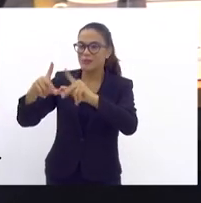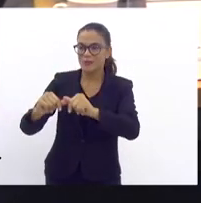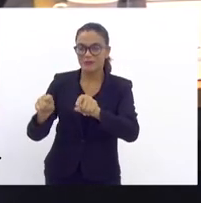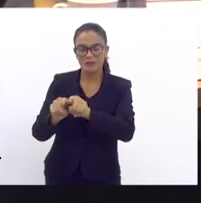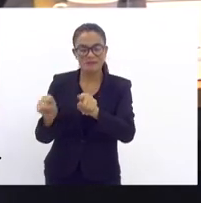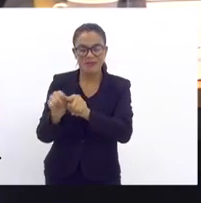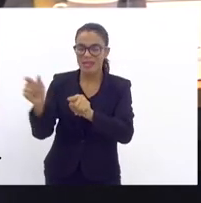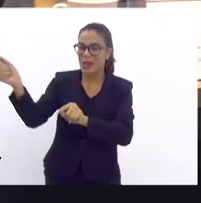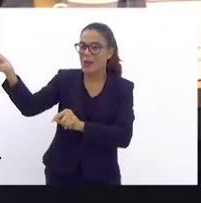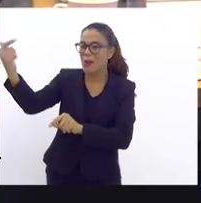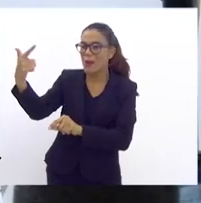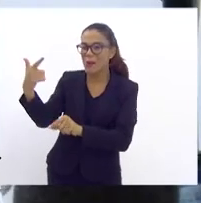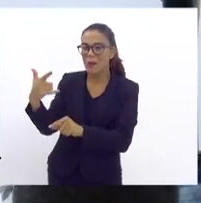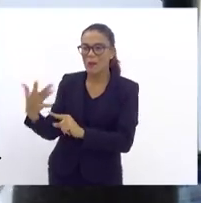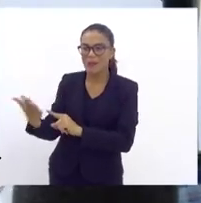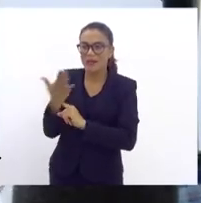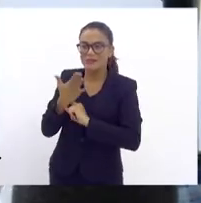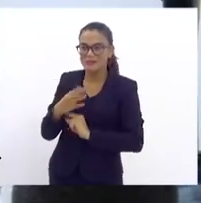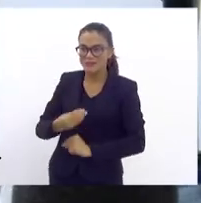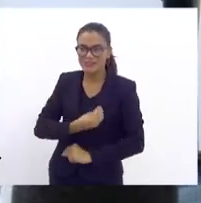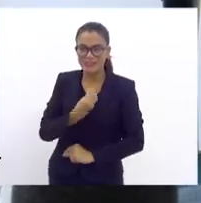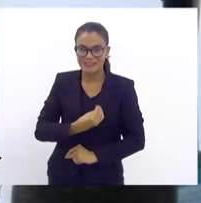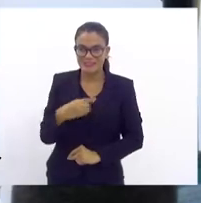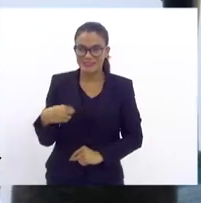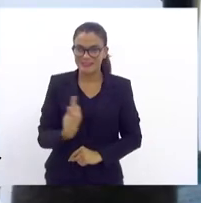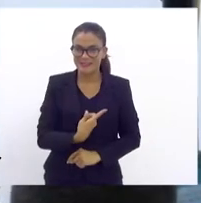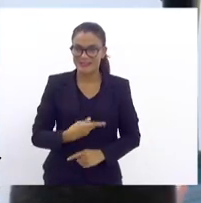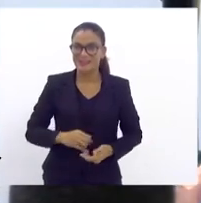seres de luz na nossa vida Muito obrigada